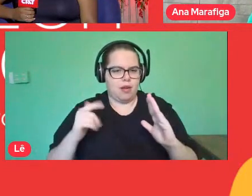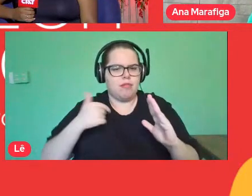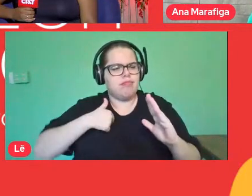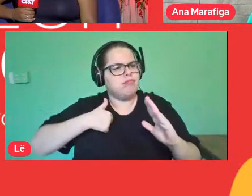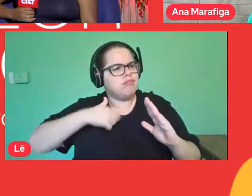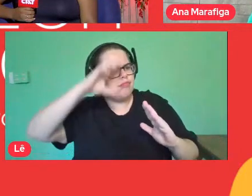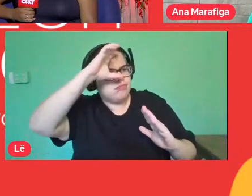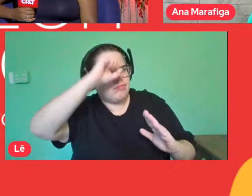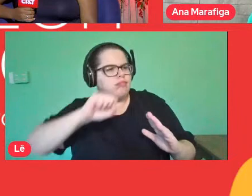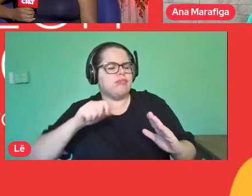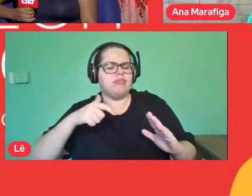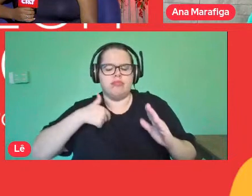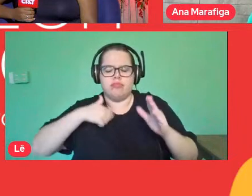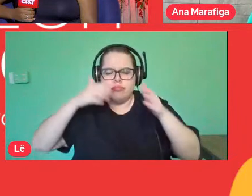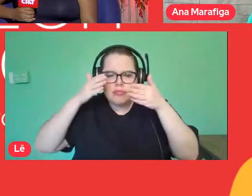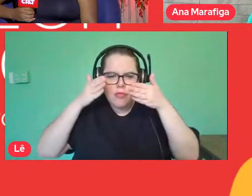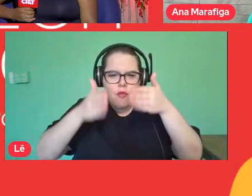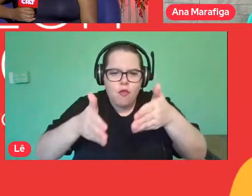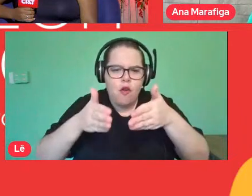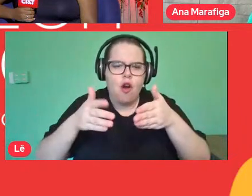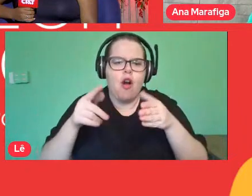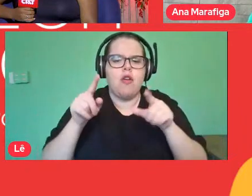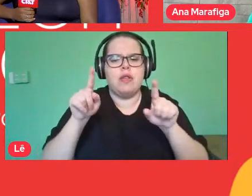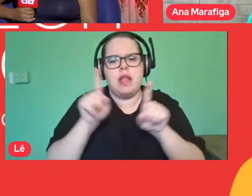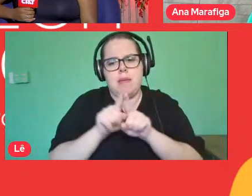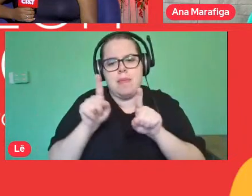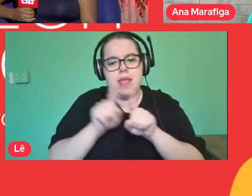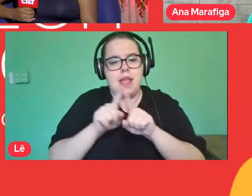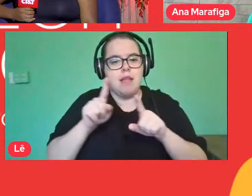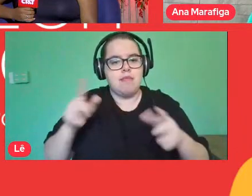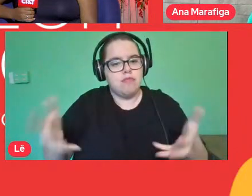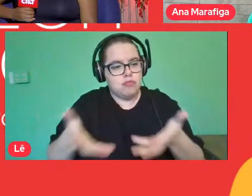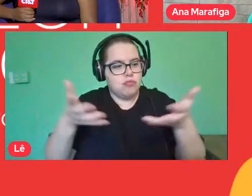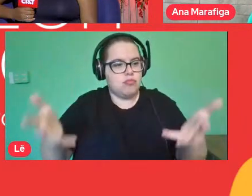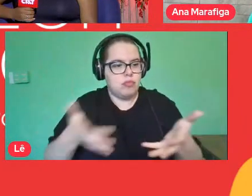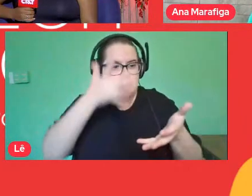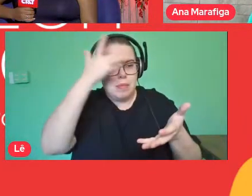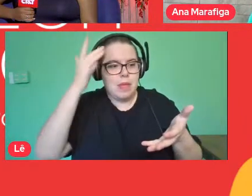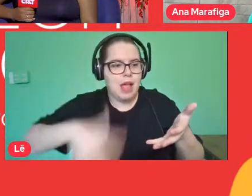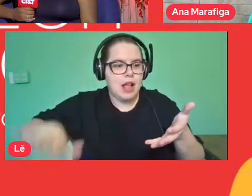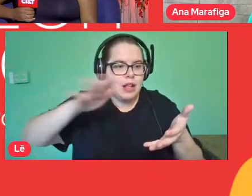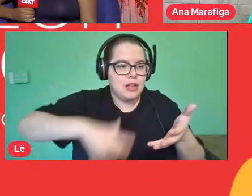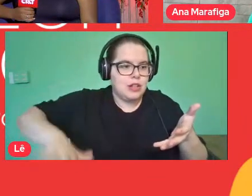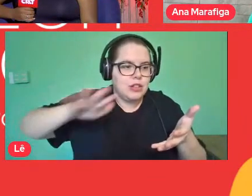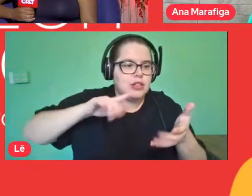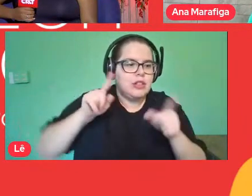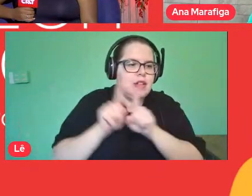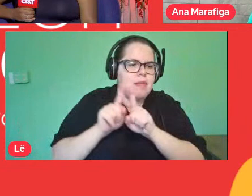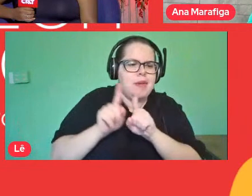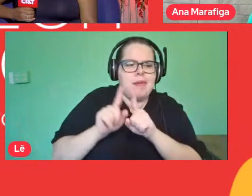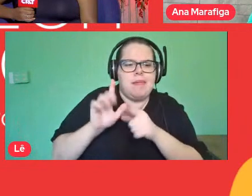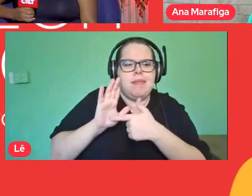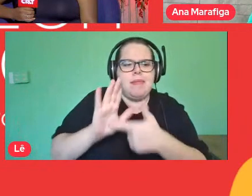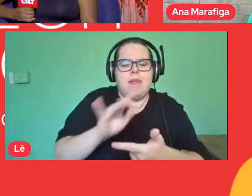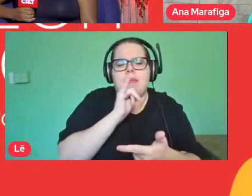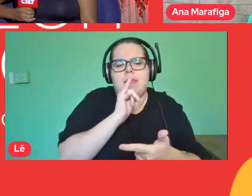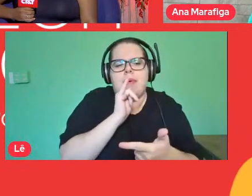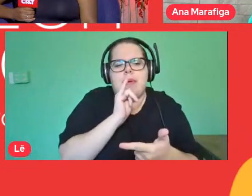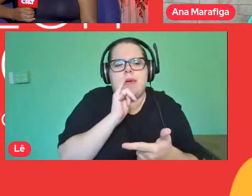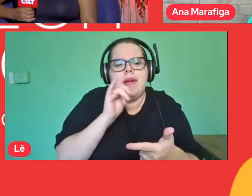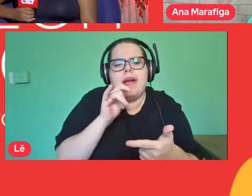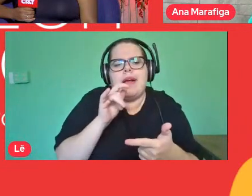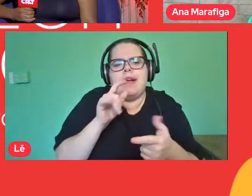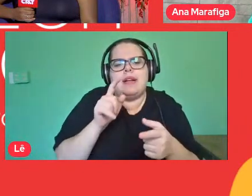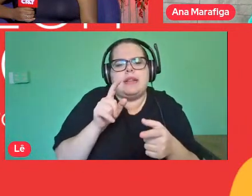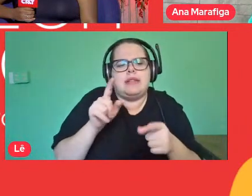a colocar mais foco, né? E a estimular as pessoas em volta de mim também a fazer o mesmo, porque eu não ia trabalhar as